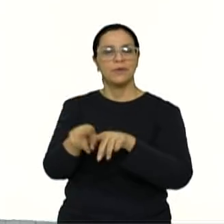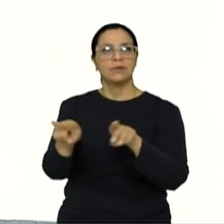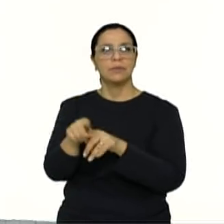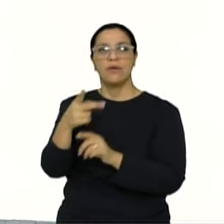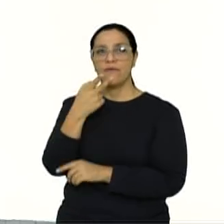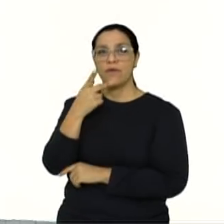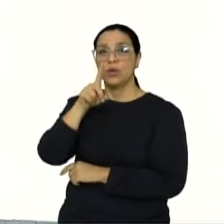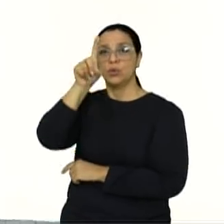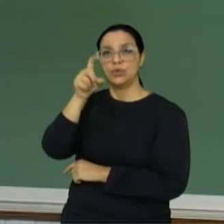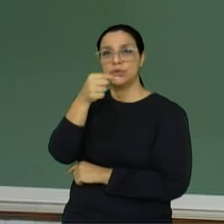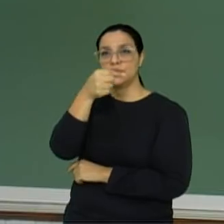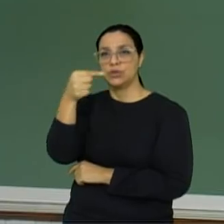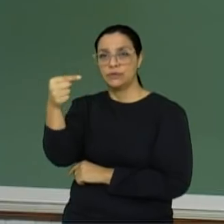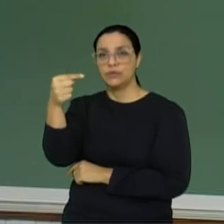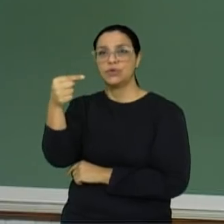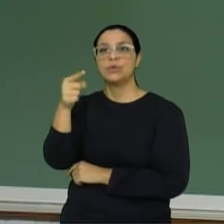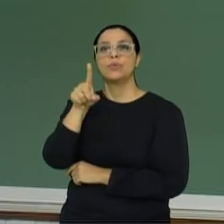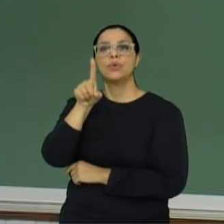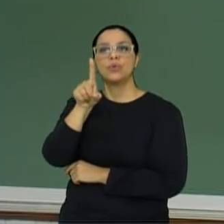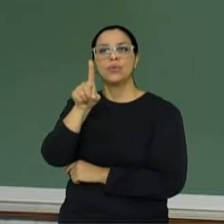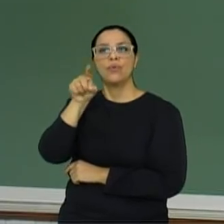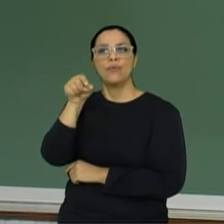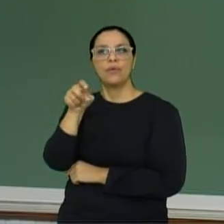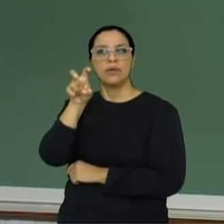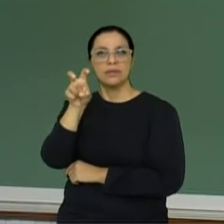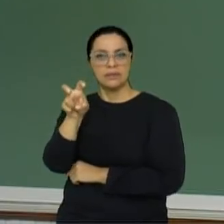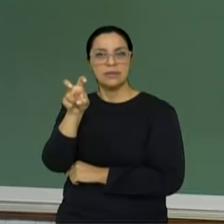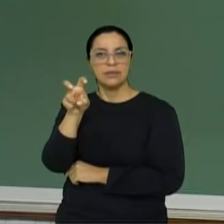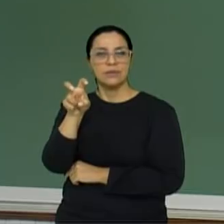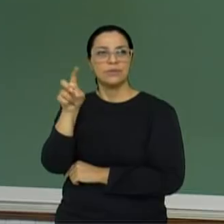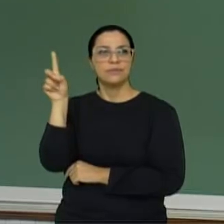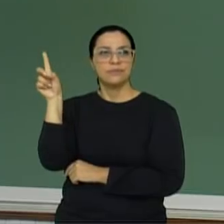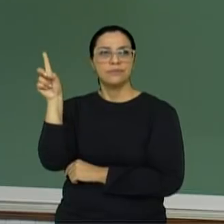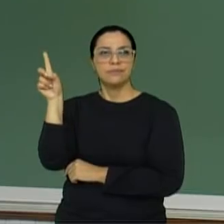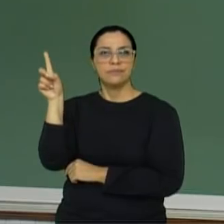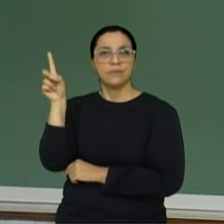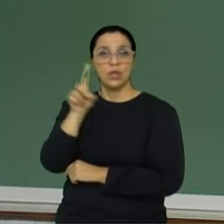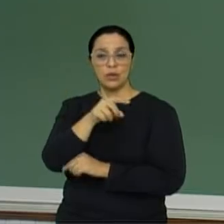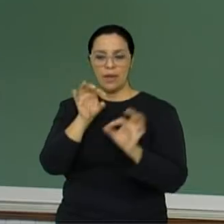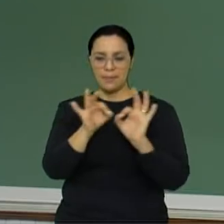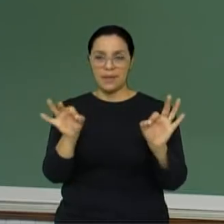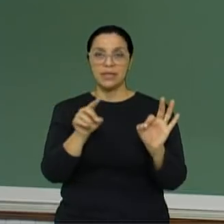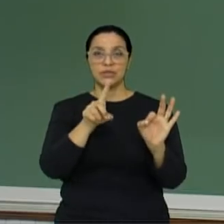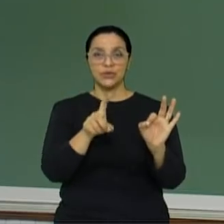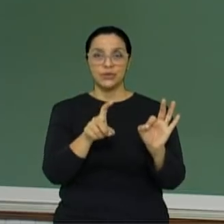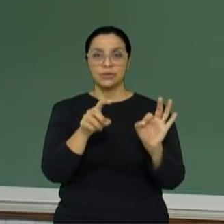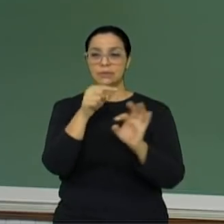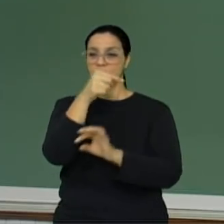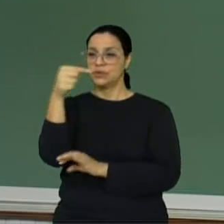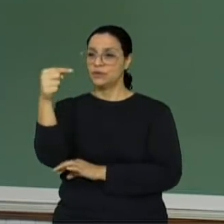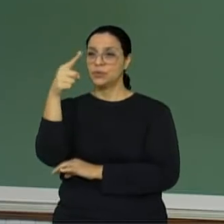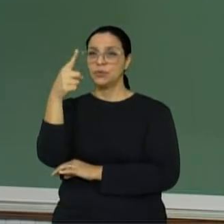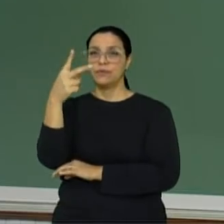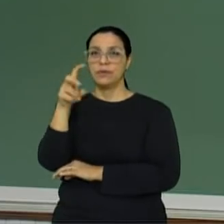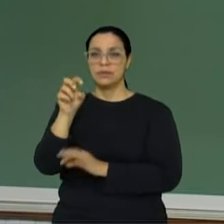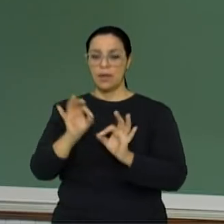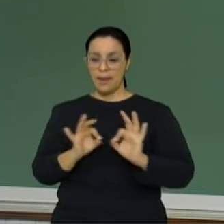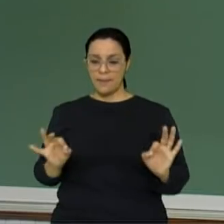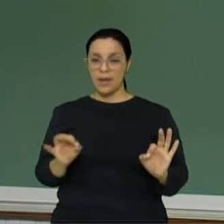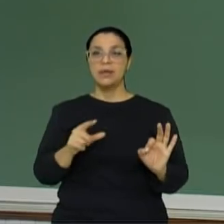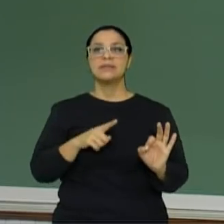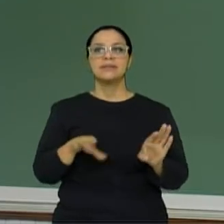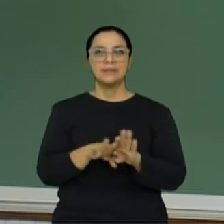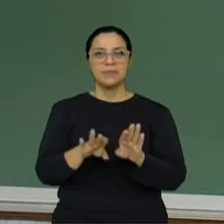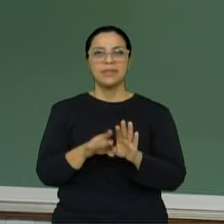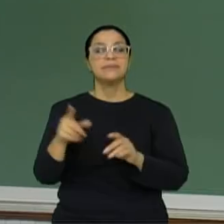lá, agora o x está na base do triângulo menor, então eu digo que x, que é a base do triângulo menor, está para 1,5, que é a base do